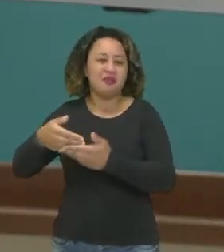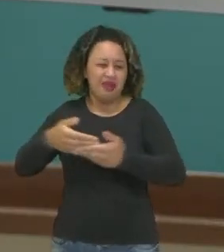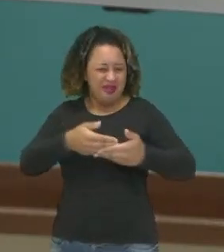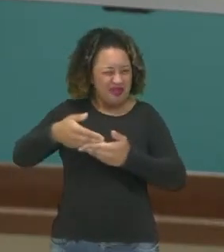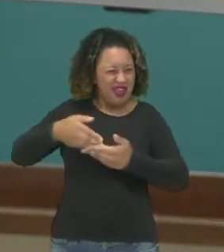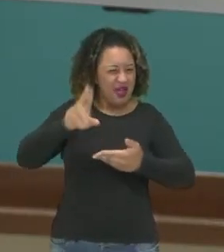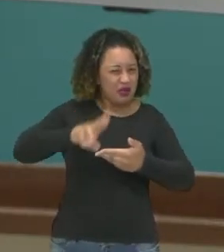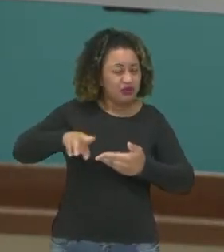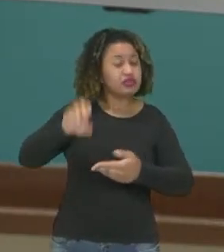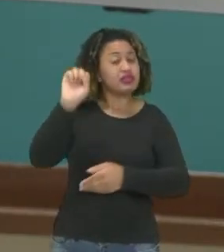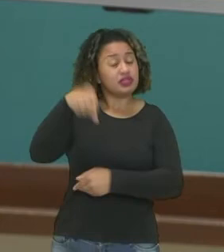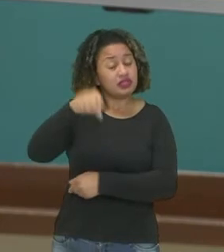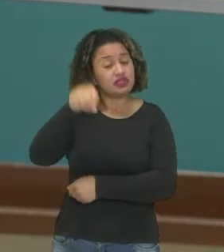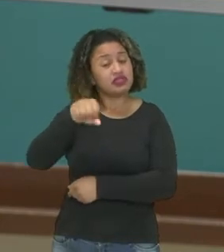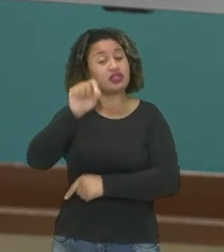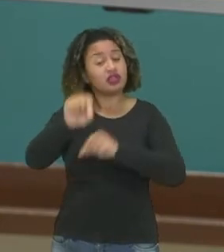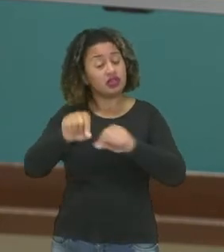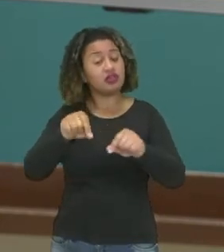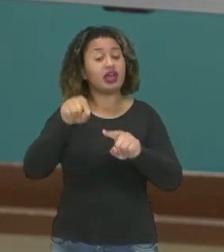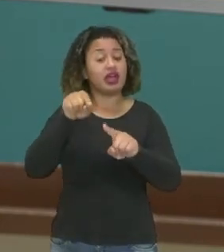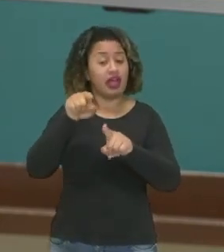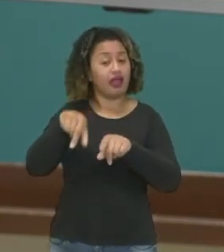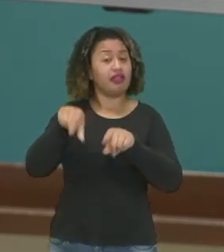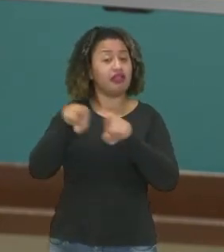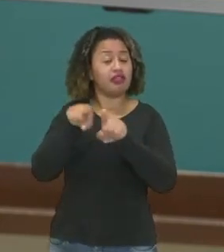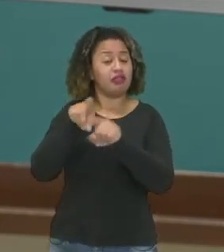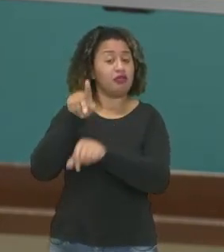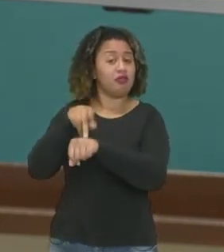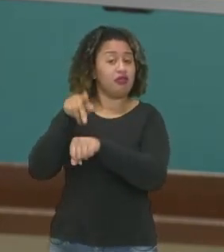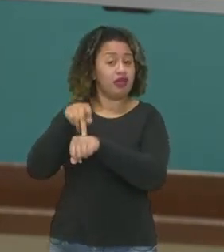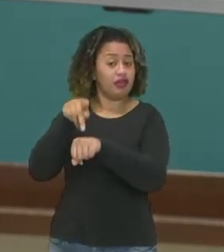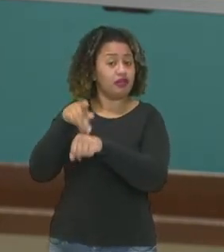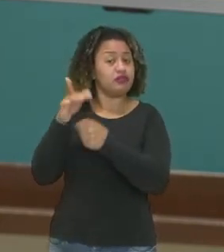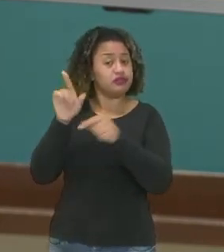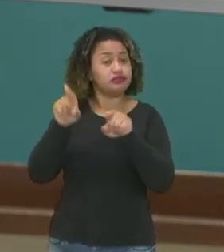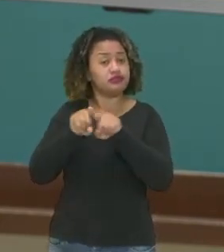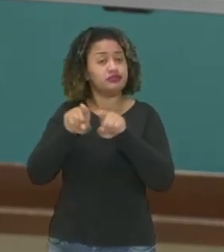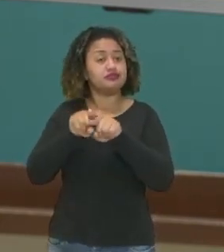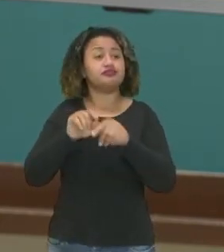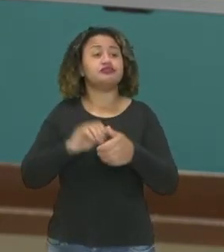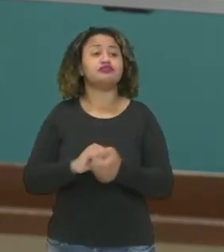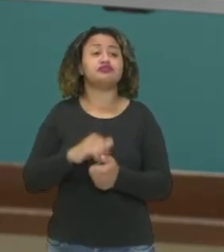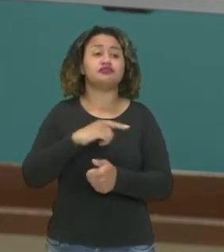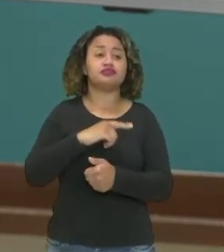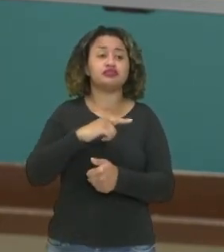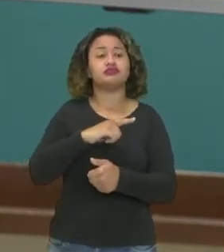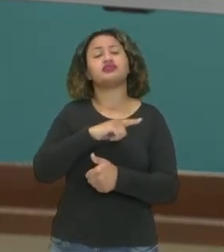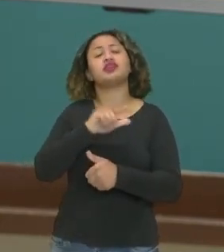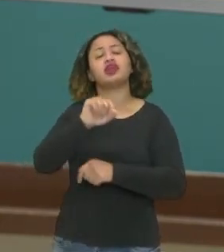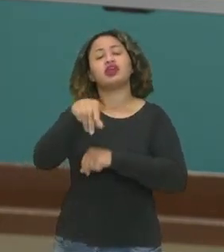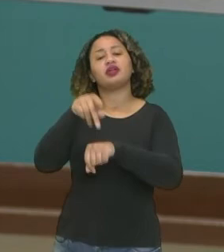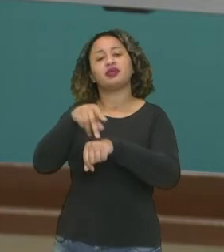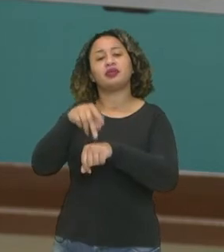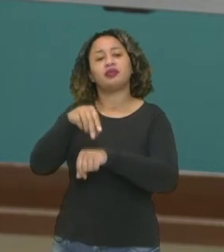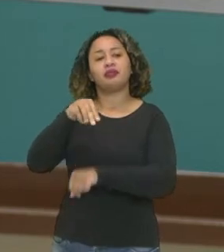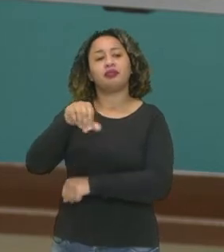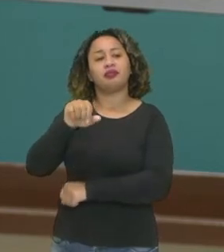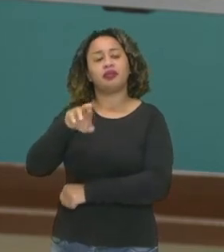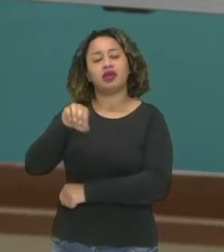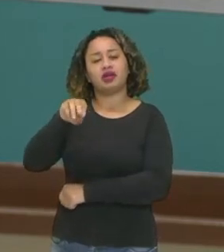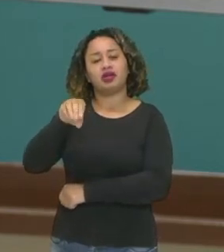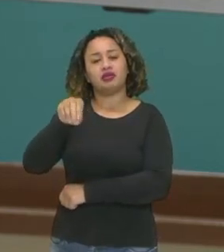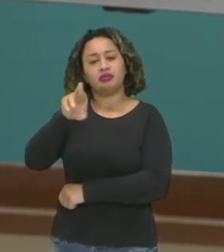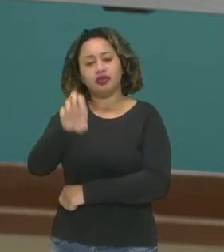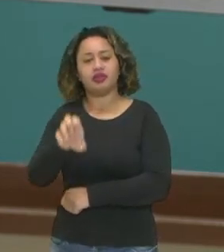o talco é nada mais do que uma rocha também, né? Nós temos aí o mármore, né, o granito,